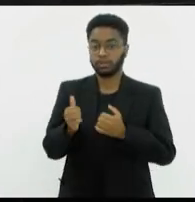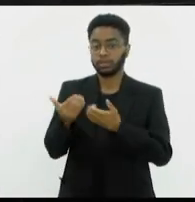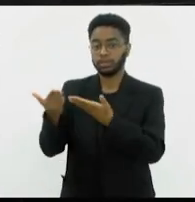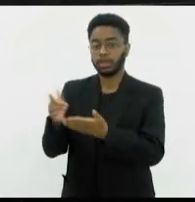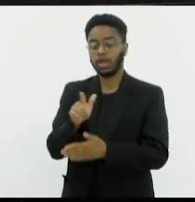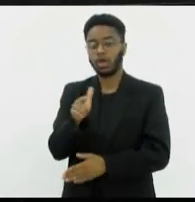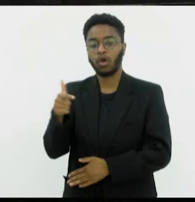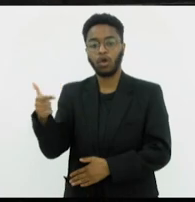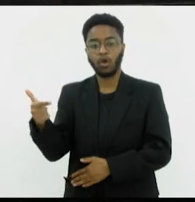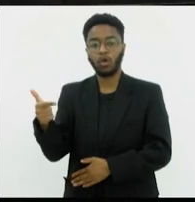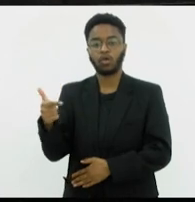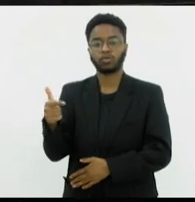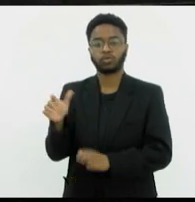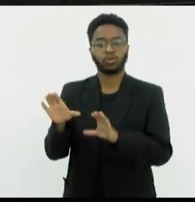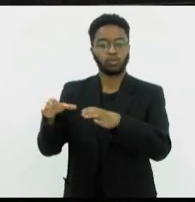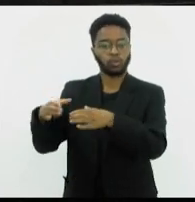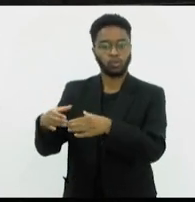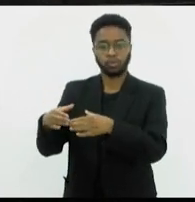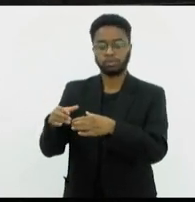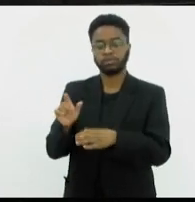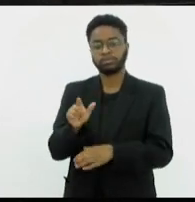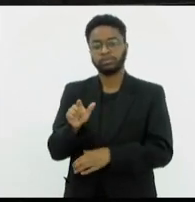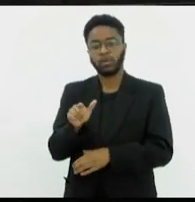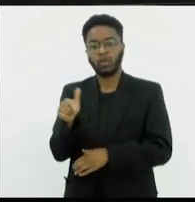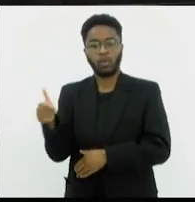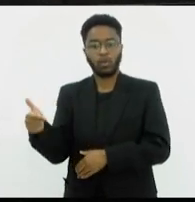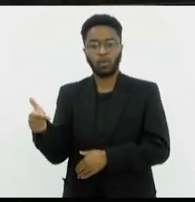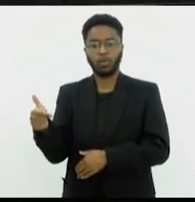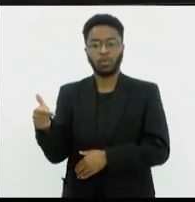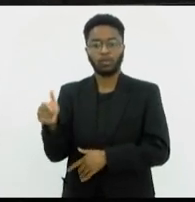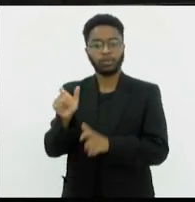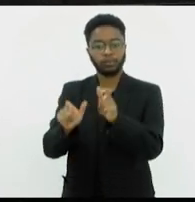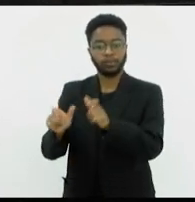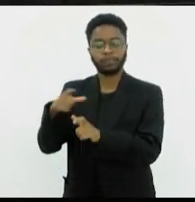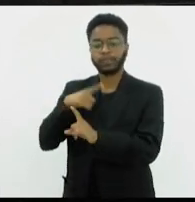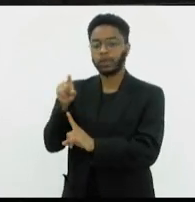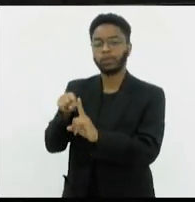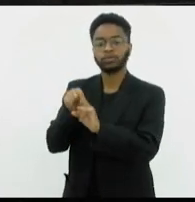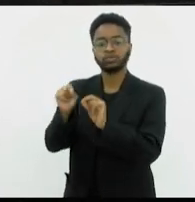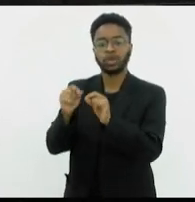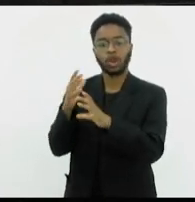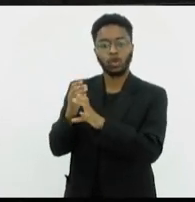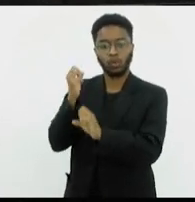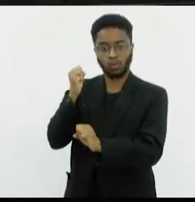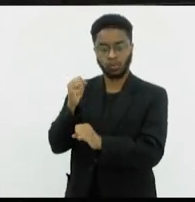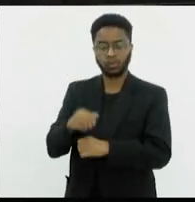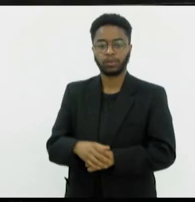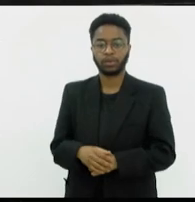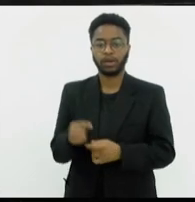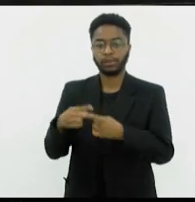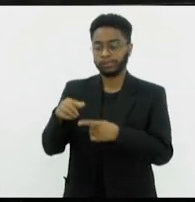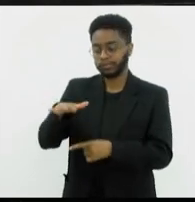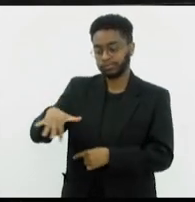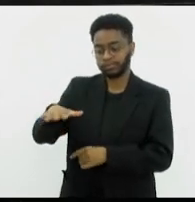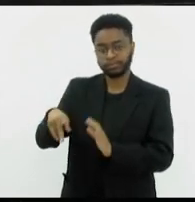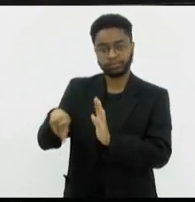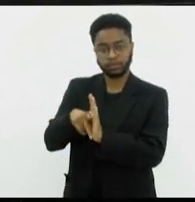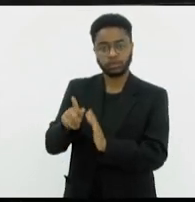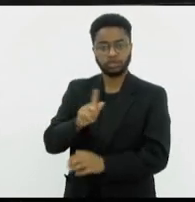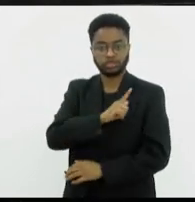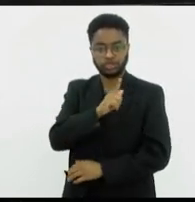terceiro interessado, um terceiro que tem fins lucrativos, para que ele possa fazer essa